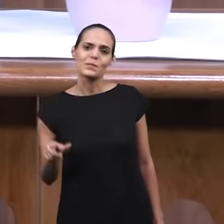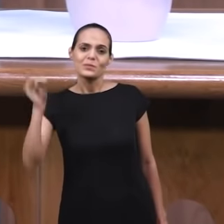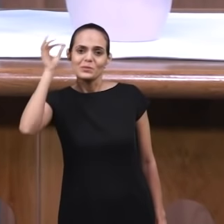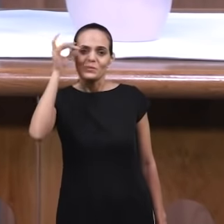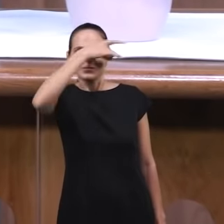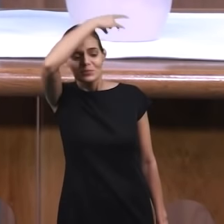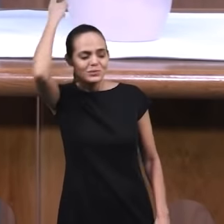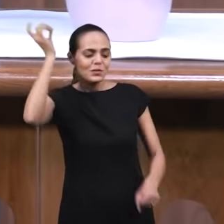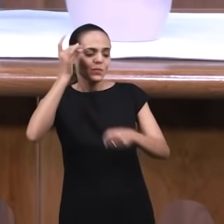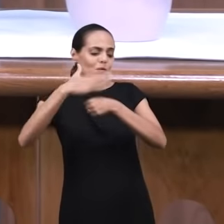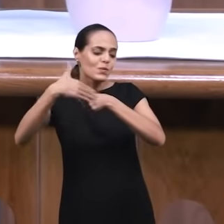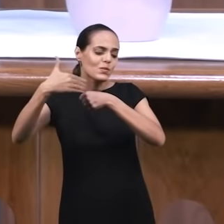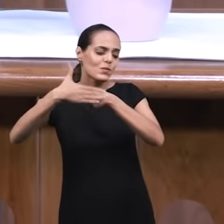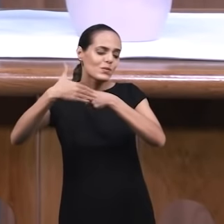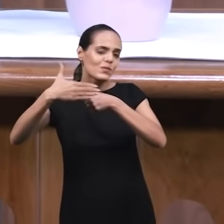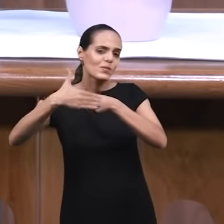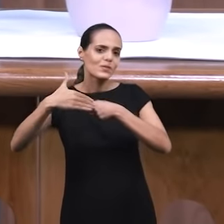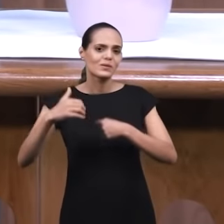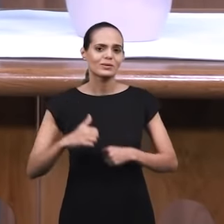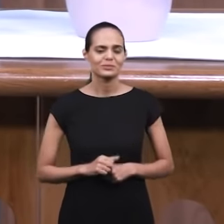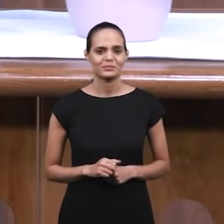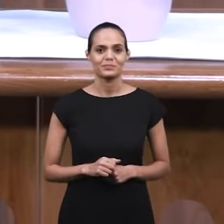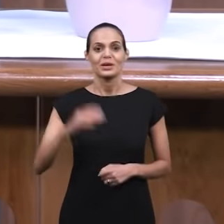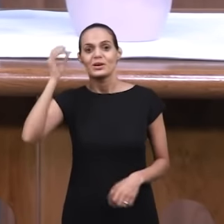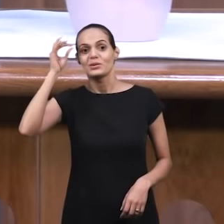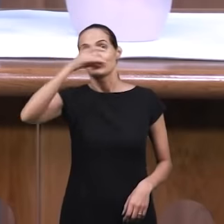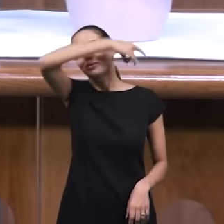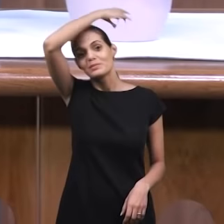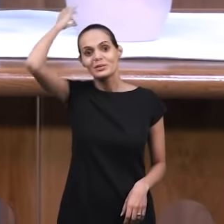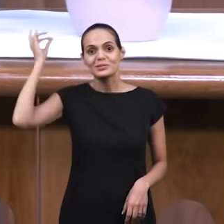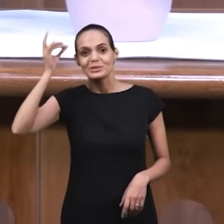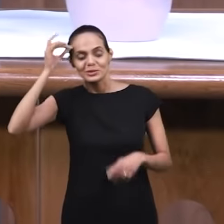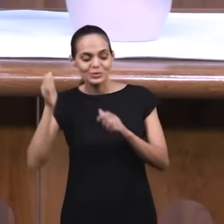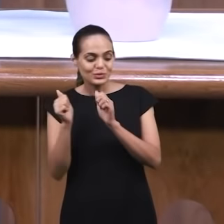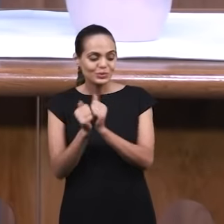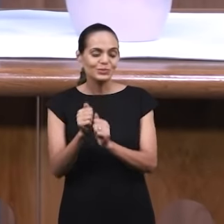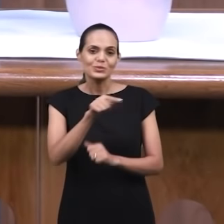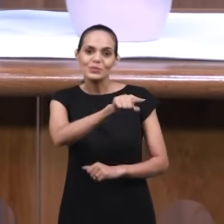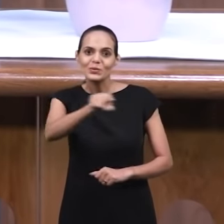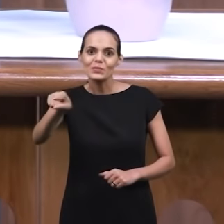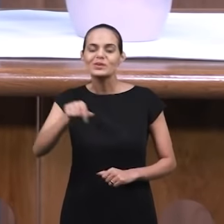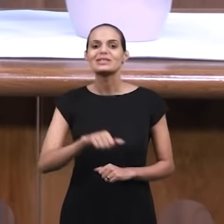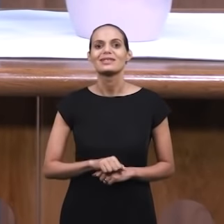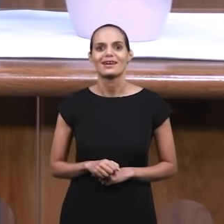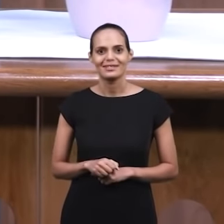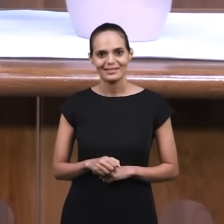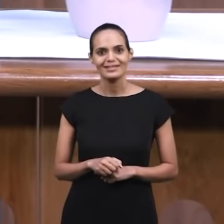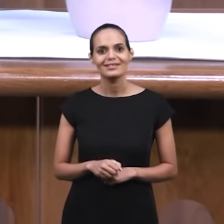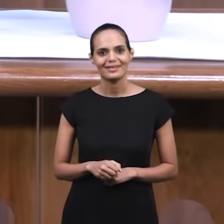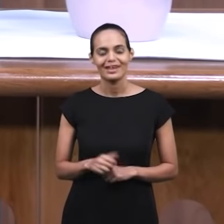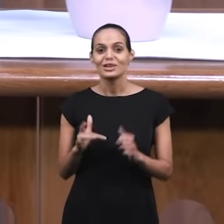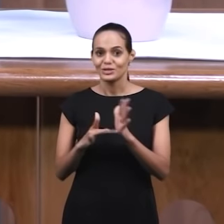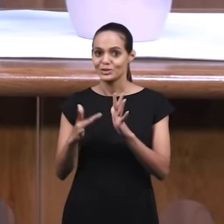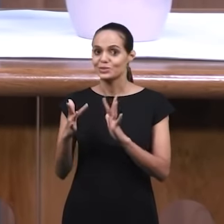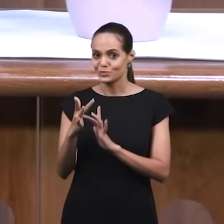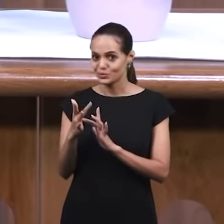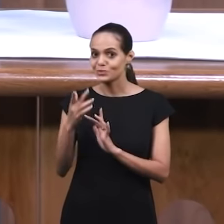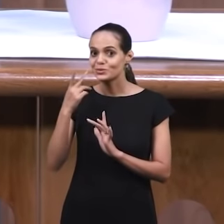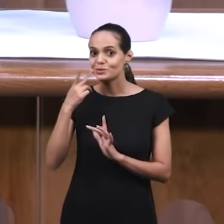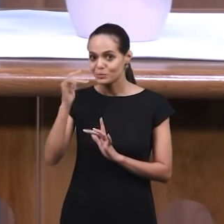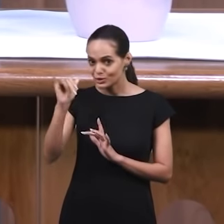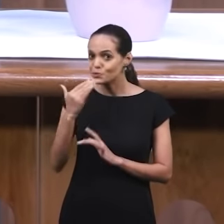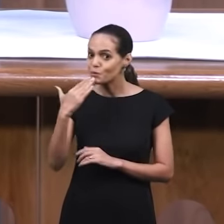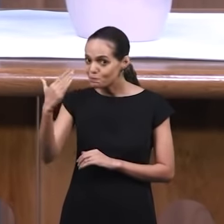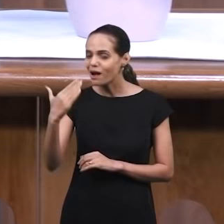e ele permanecerá convosco para sempre." Então, temos agora algo notável